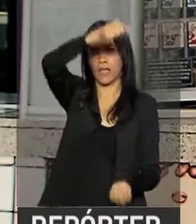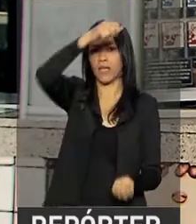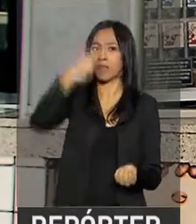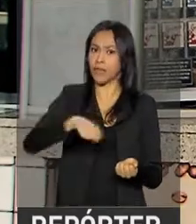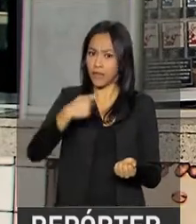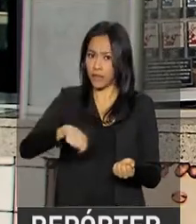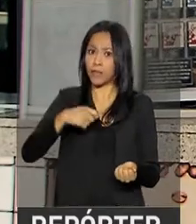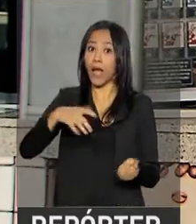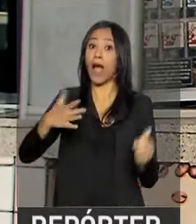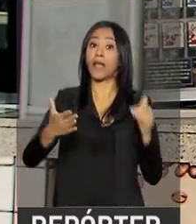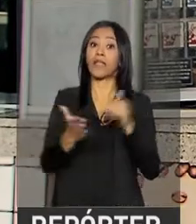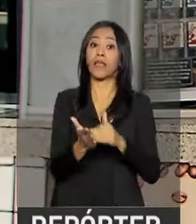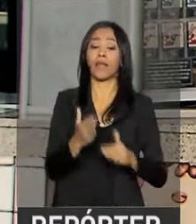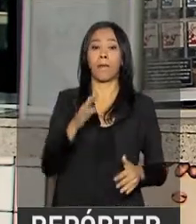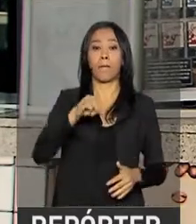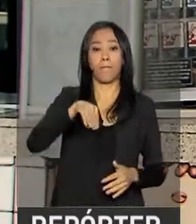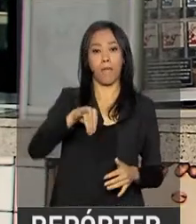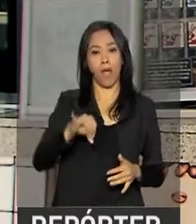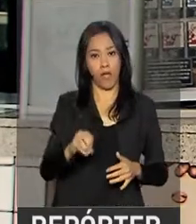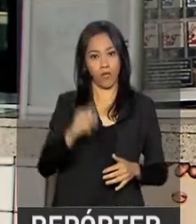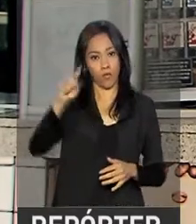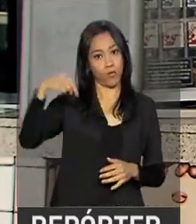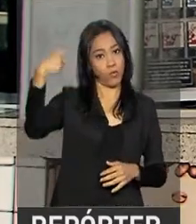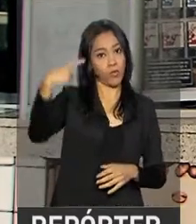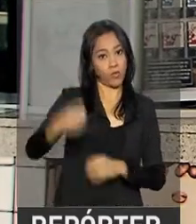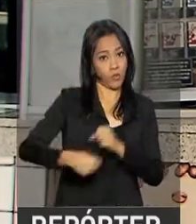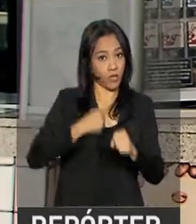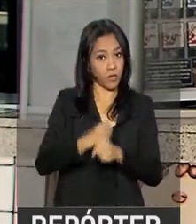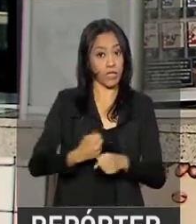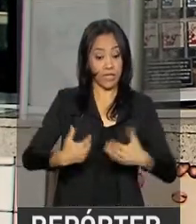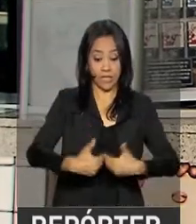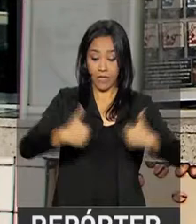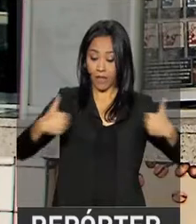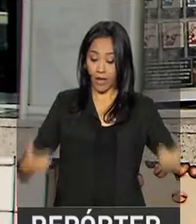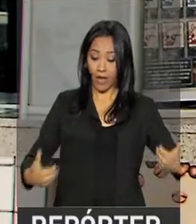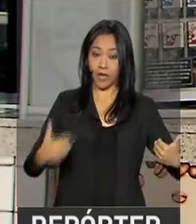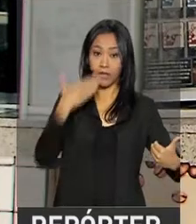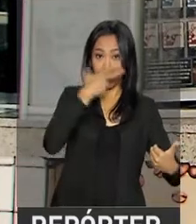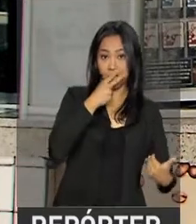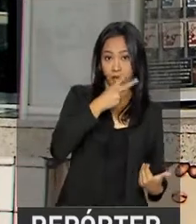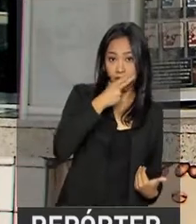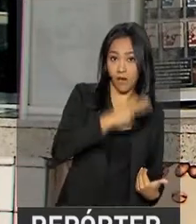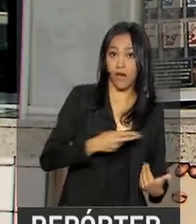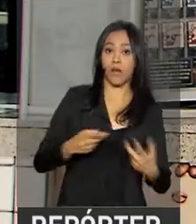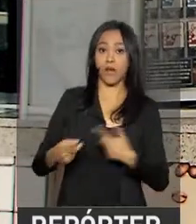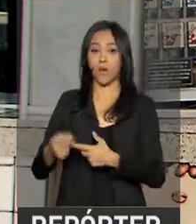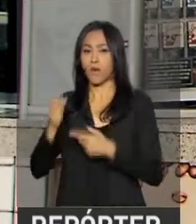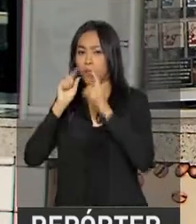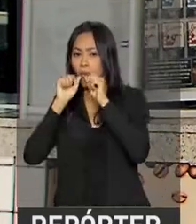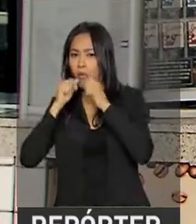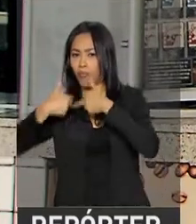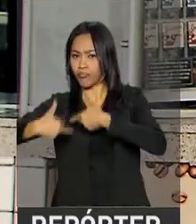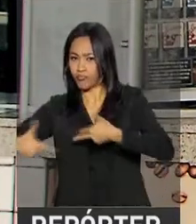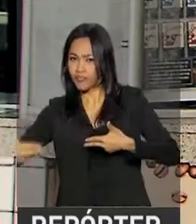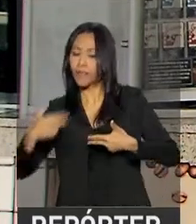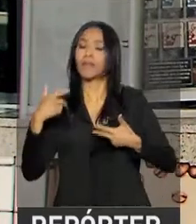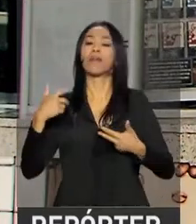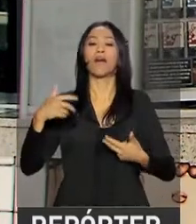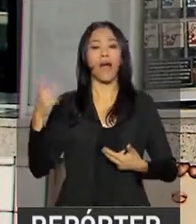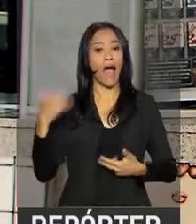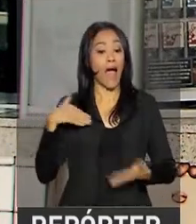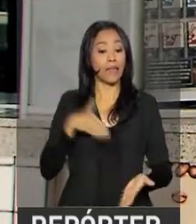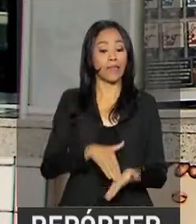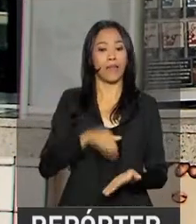alterados até maio do ano que vem já há separação entre cigarros e produtos infantis tem que ser feita